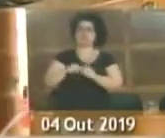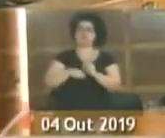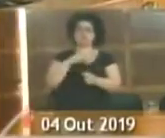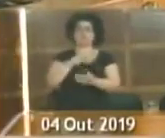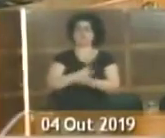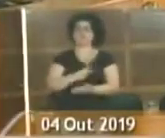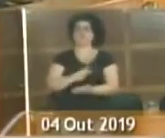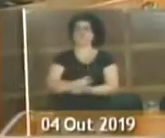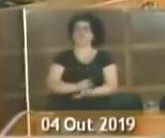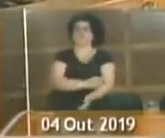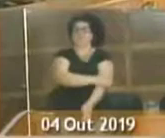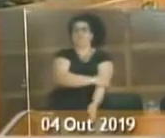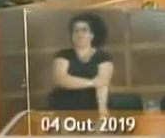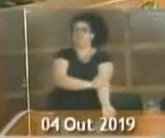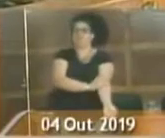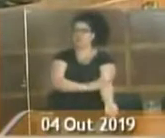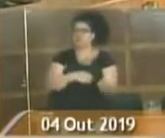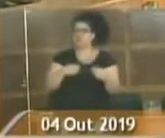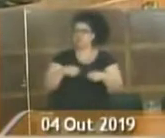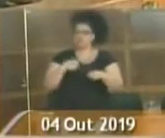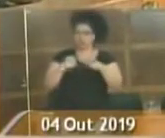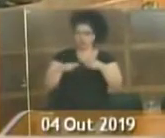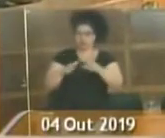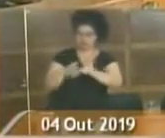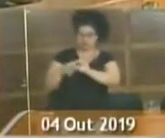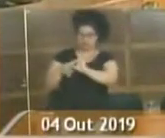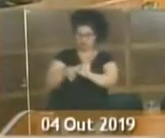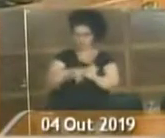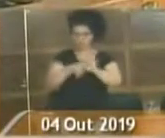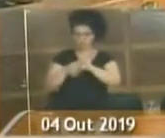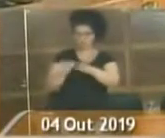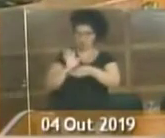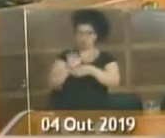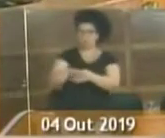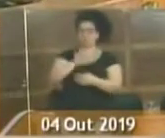constante. Devemos trabalhar de forma unida em favor dos